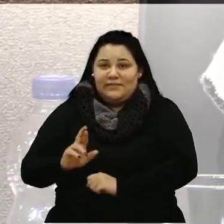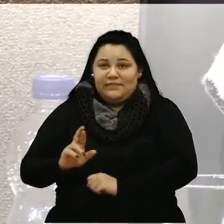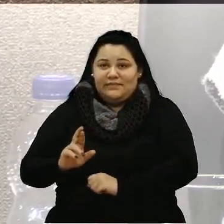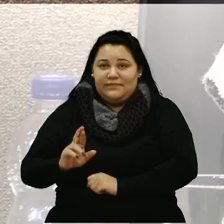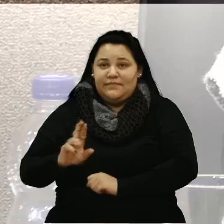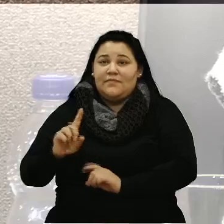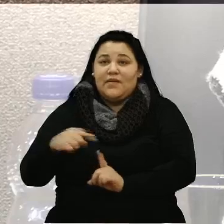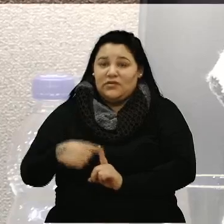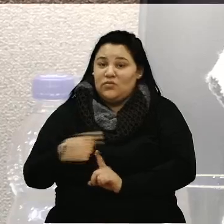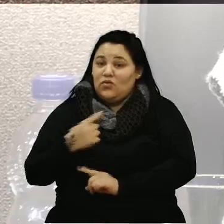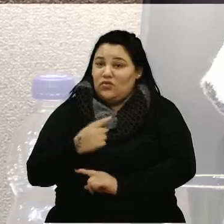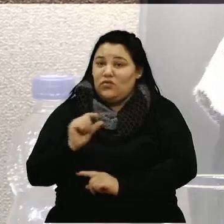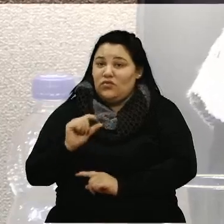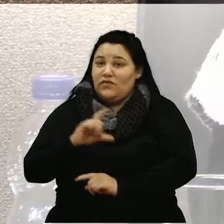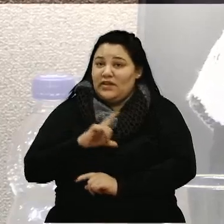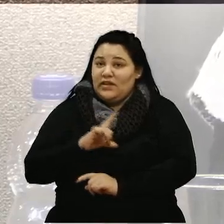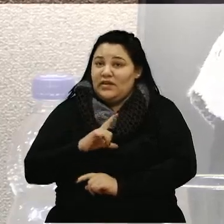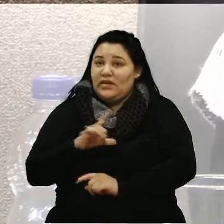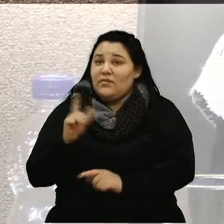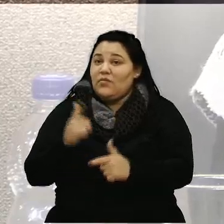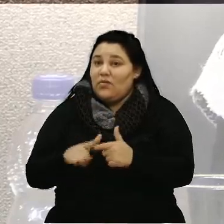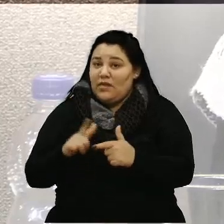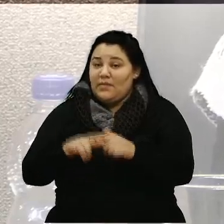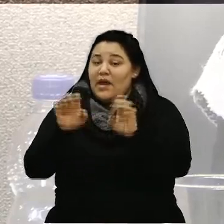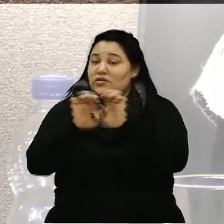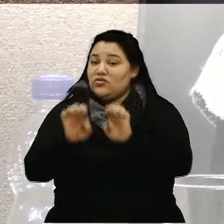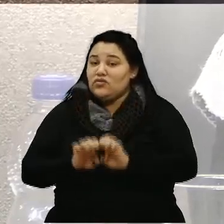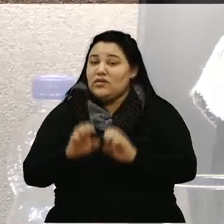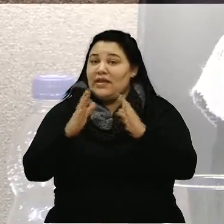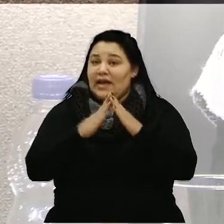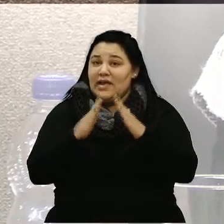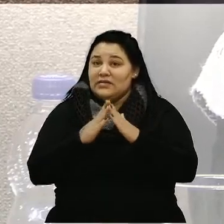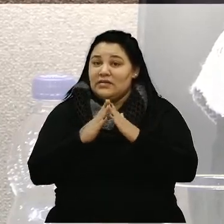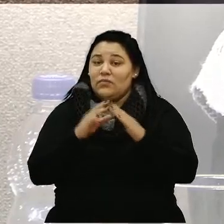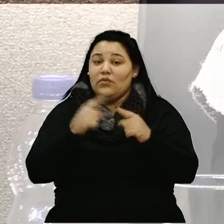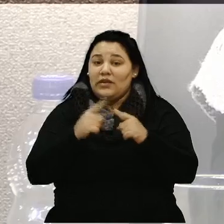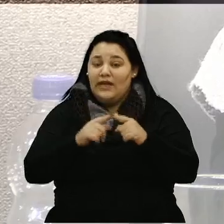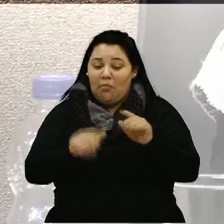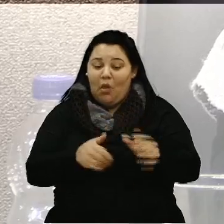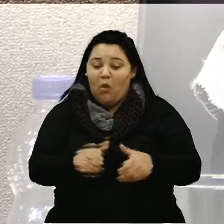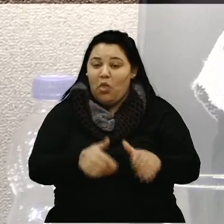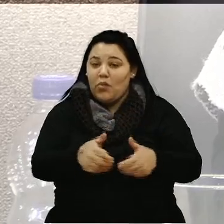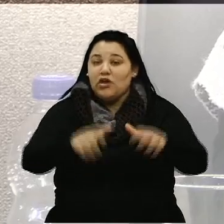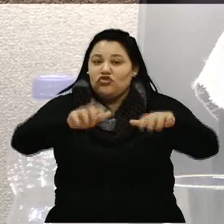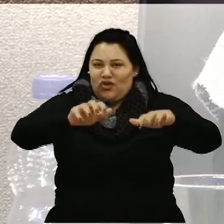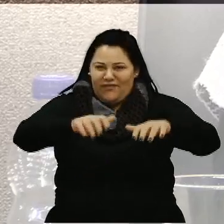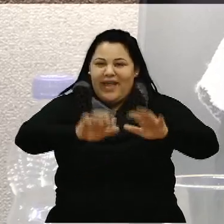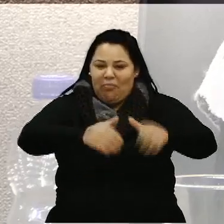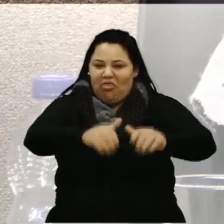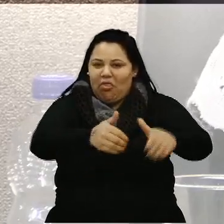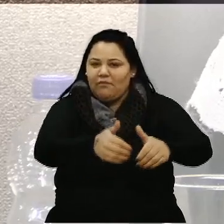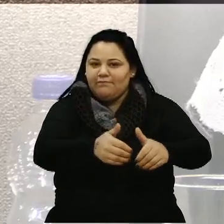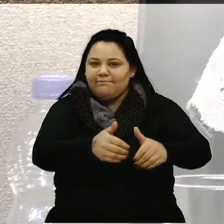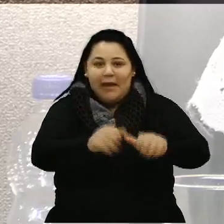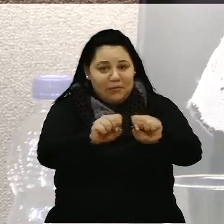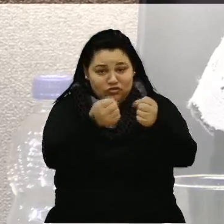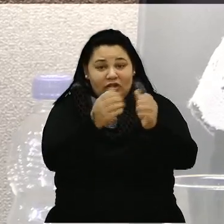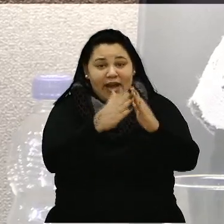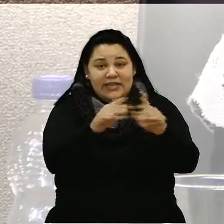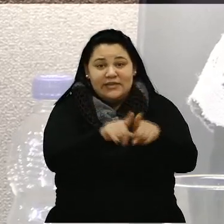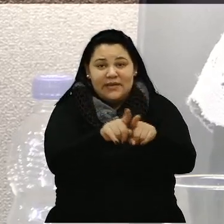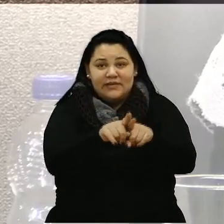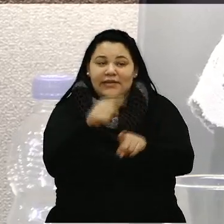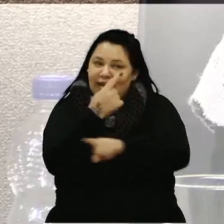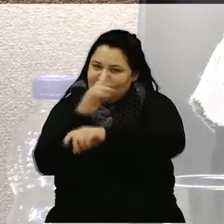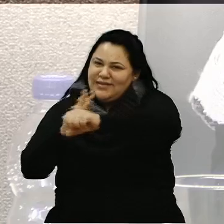vai dar problema na estrutura da casa, porque ali está corroendo, né? Sim. e essa da ponte, né, que não tem